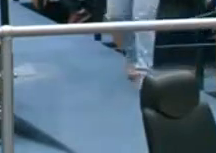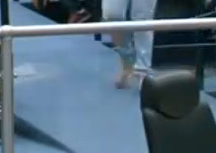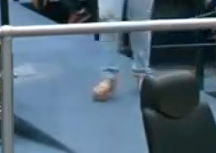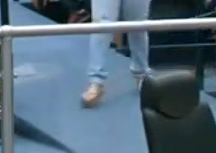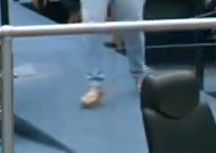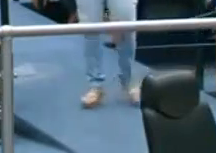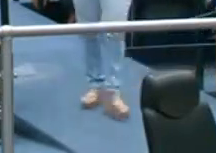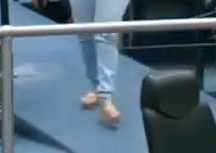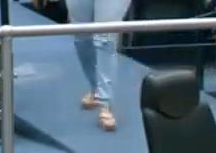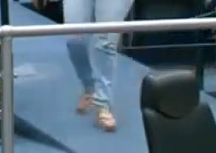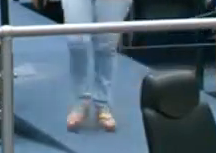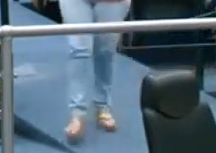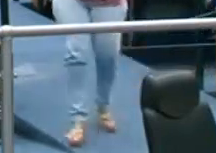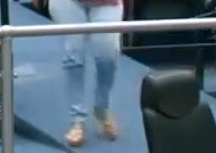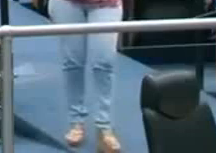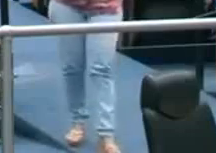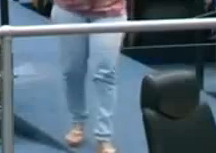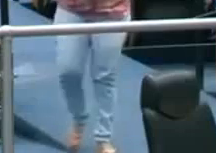Vamos começar, vereadores.